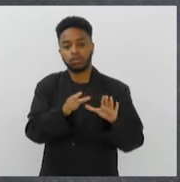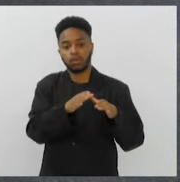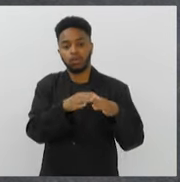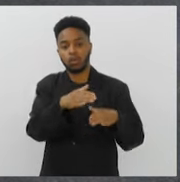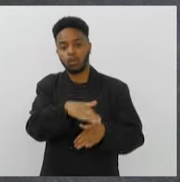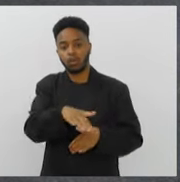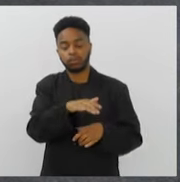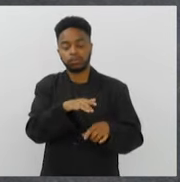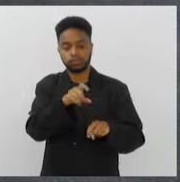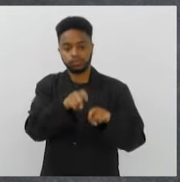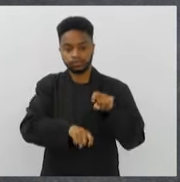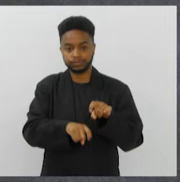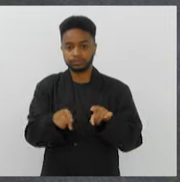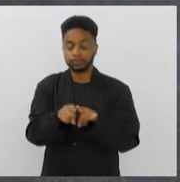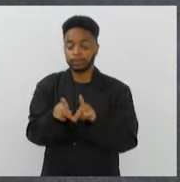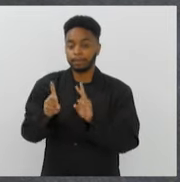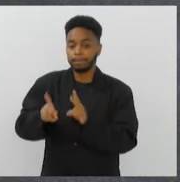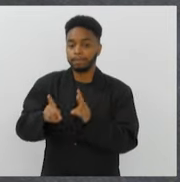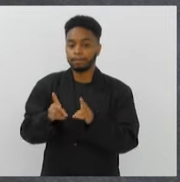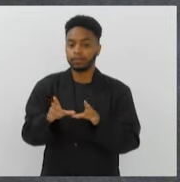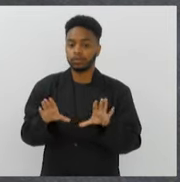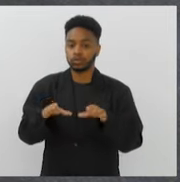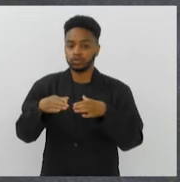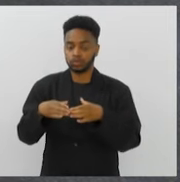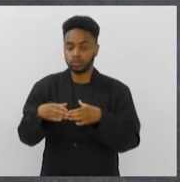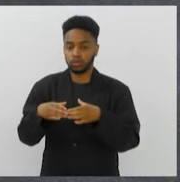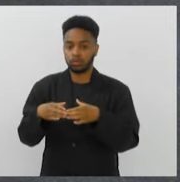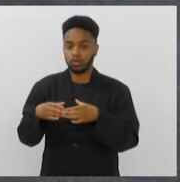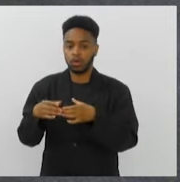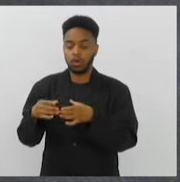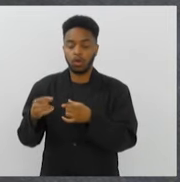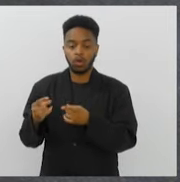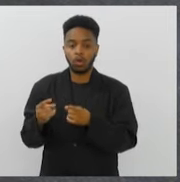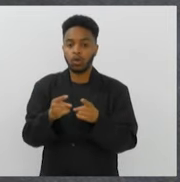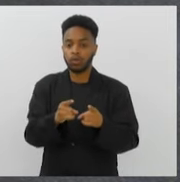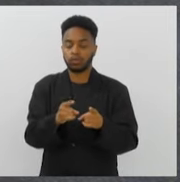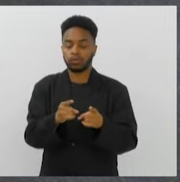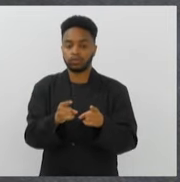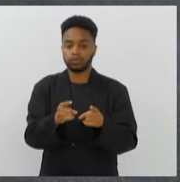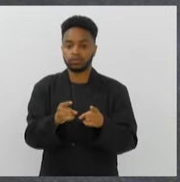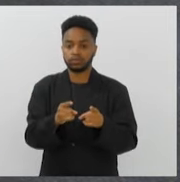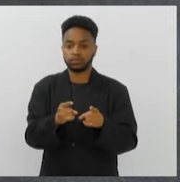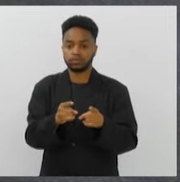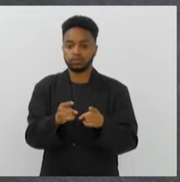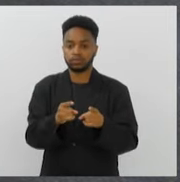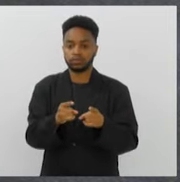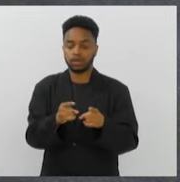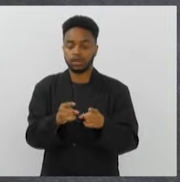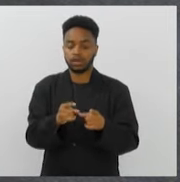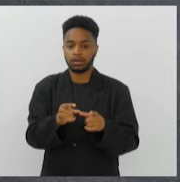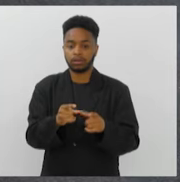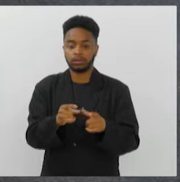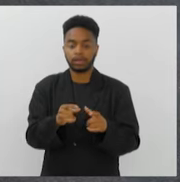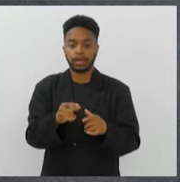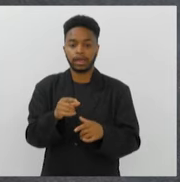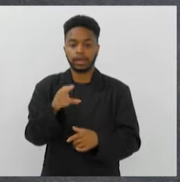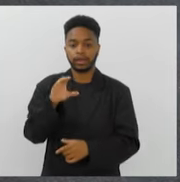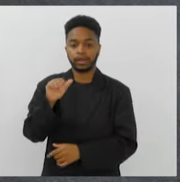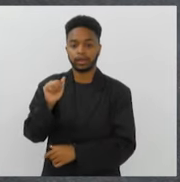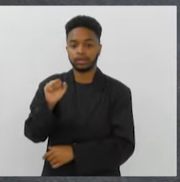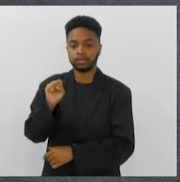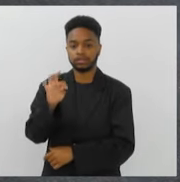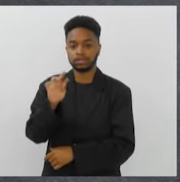É a mesma trupe que é contra a castração química